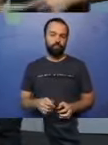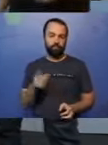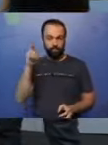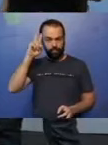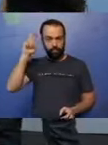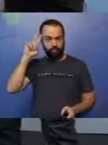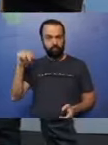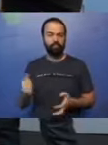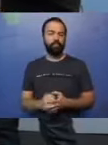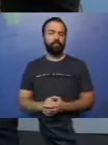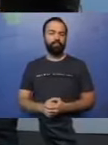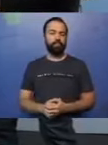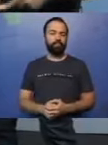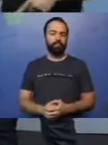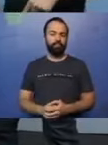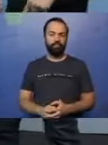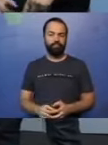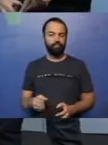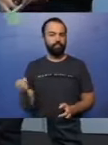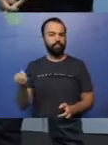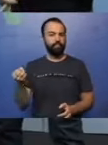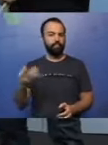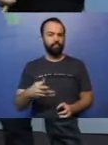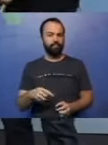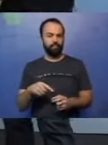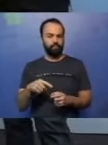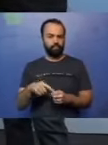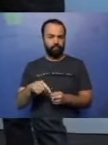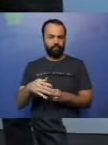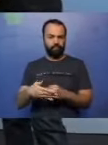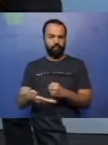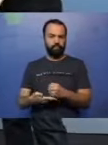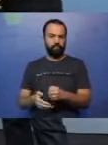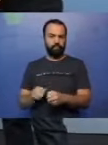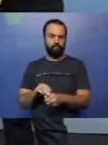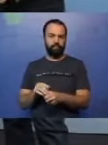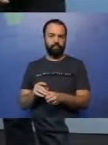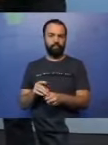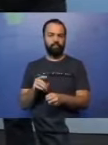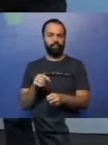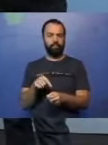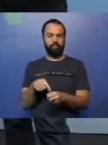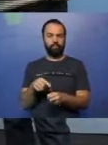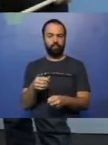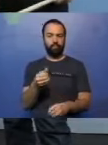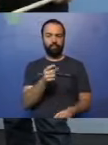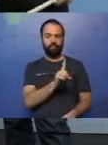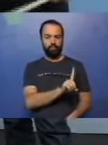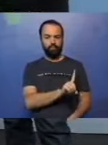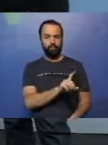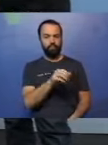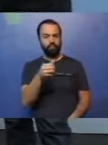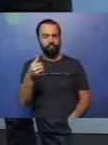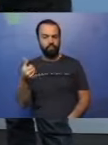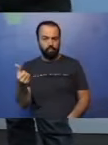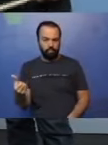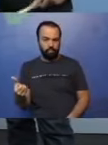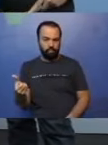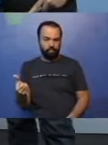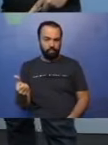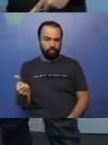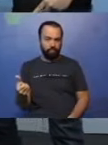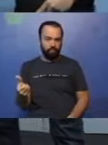relembrar. Um dado de 6 faces, ele é numerado de 1